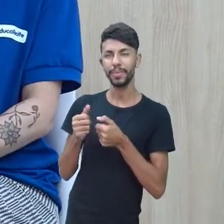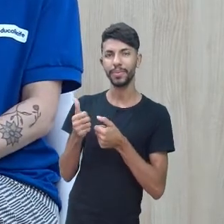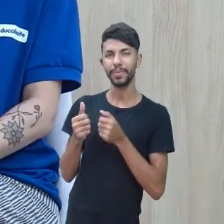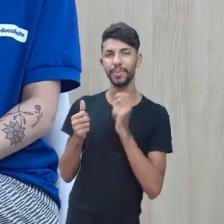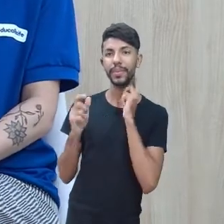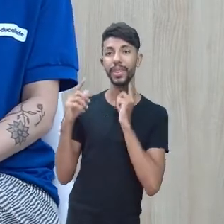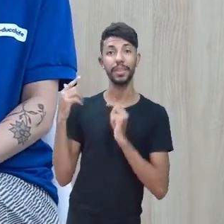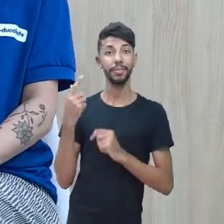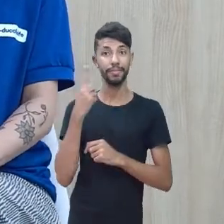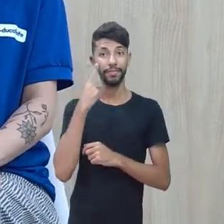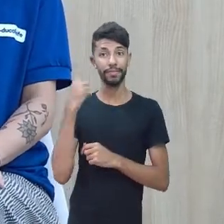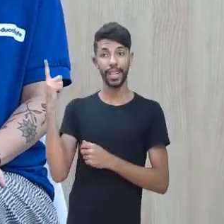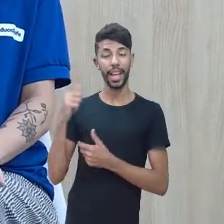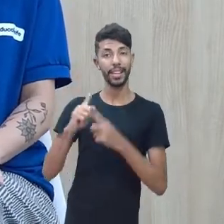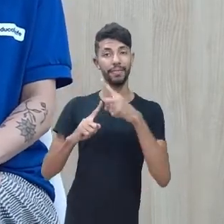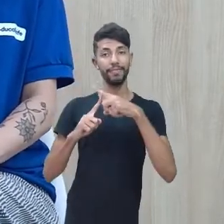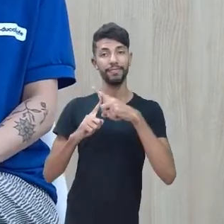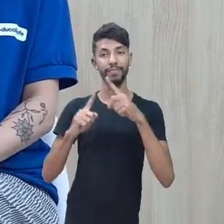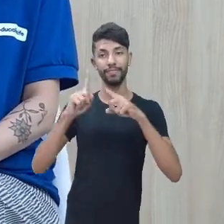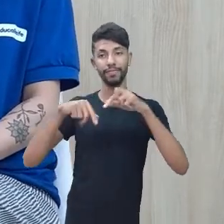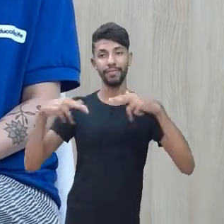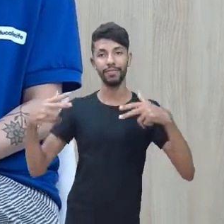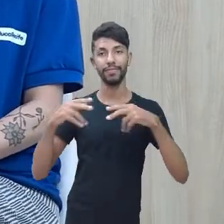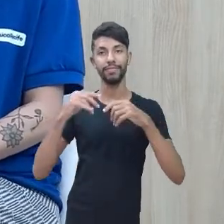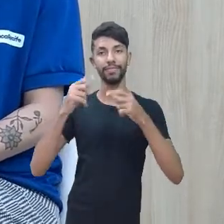Esse instrumento aqui, olha, gente.